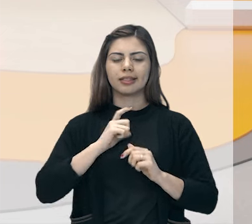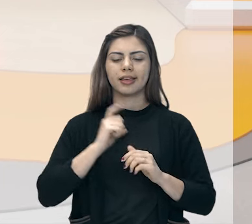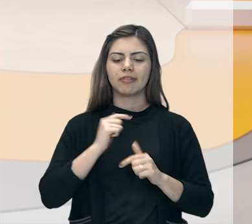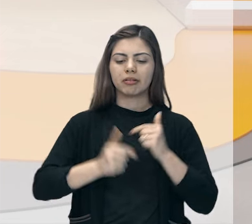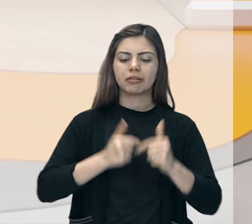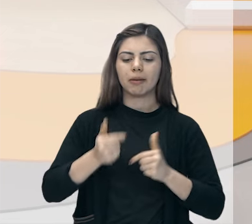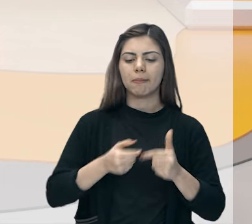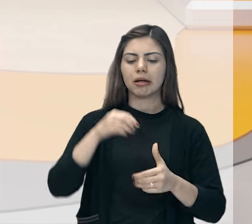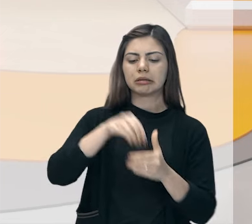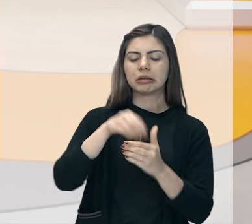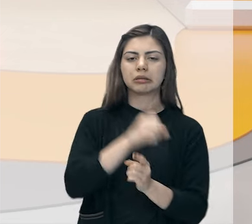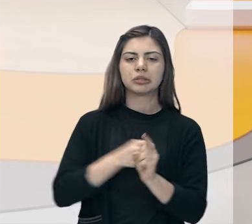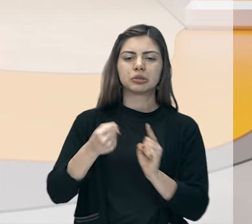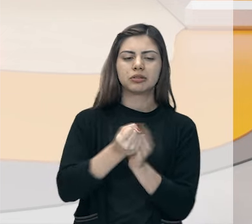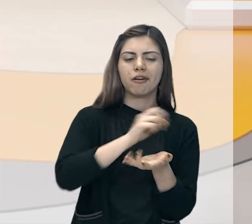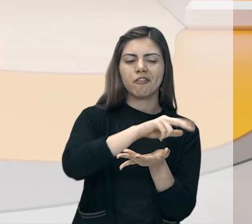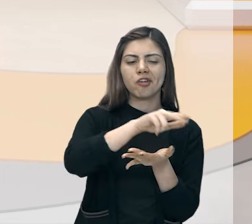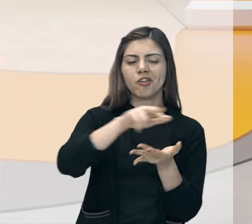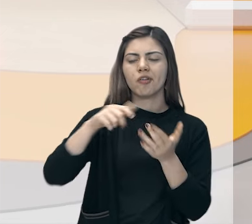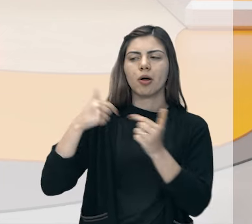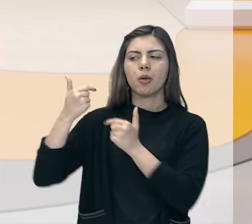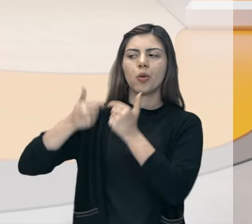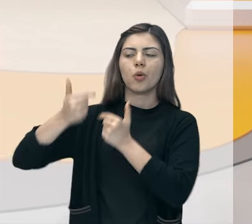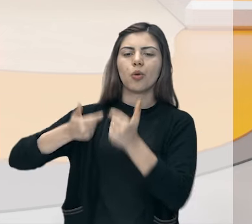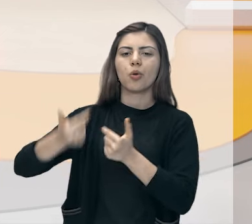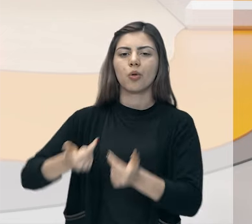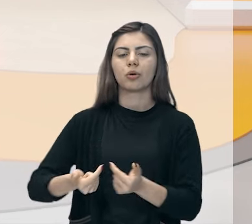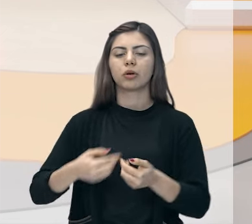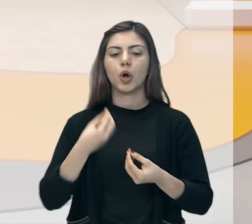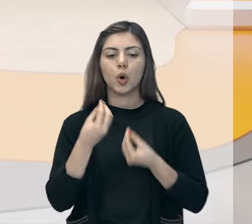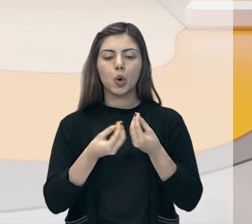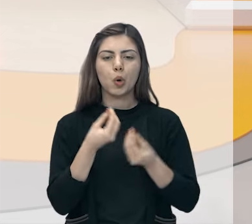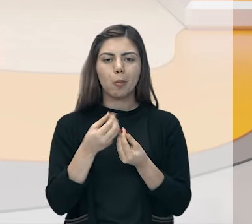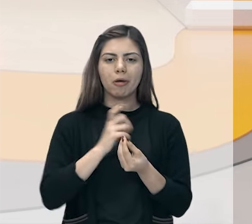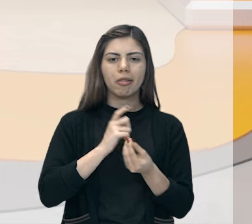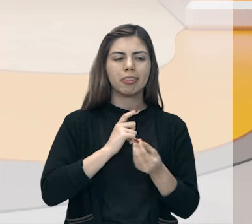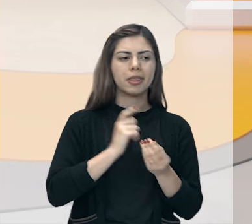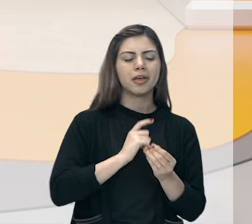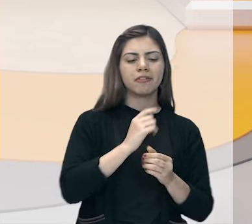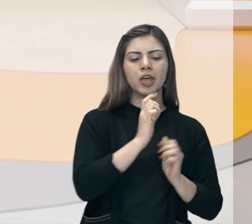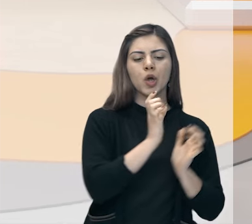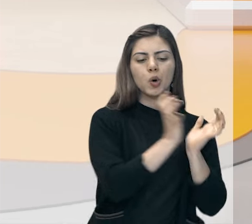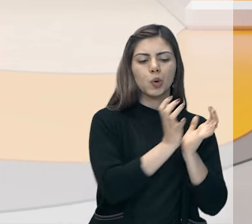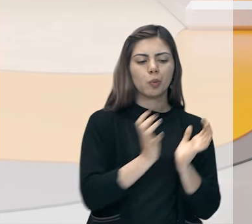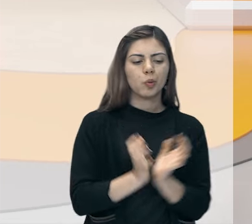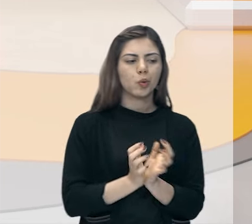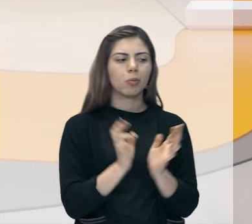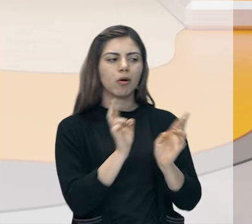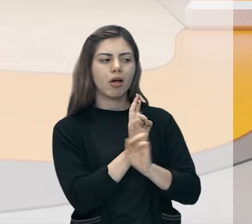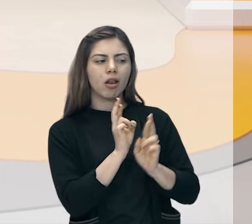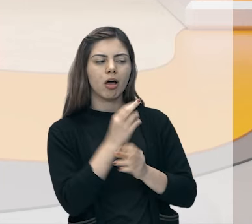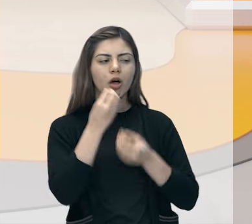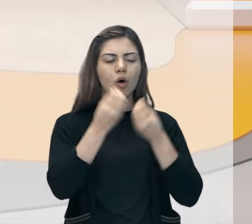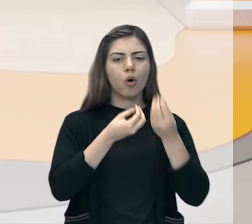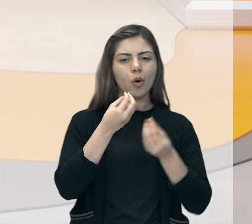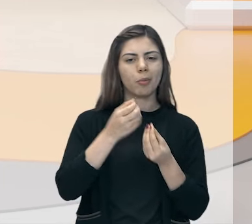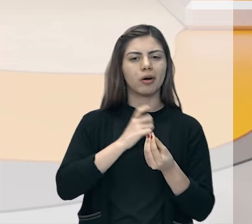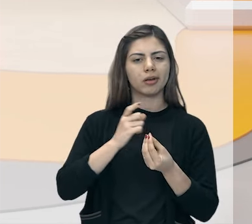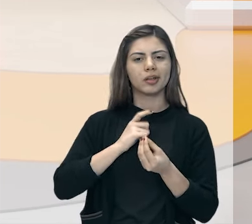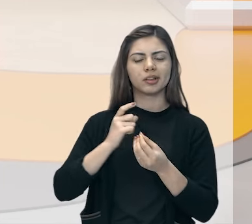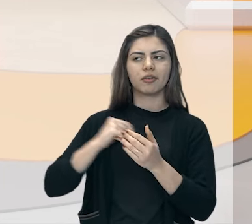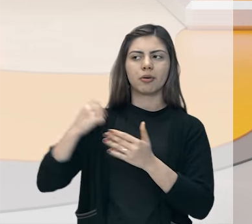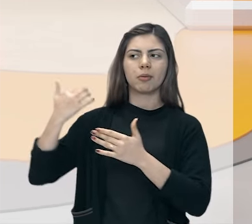como essas relações de trabalho foram se desenvolvendo ao longo da história, porque nós vamos